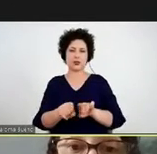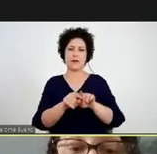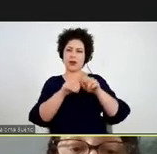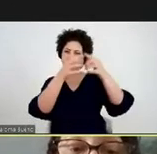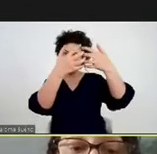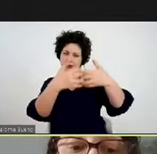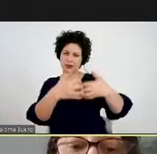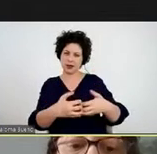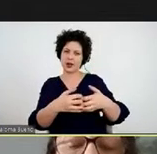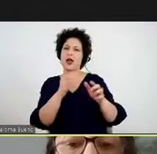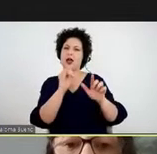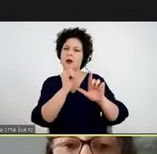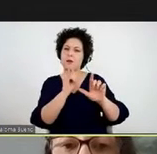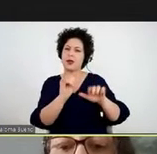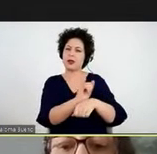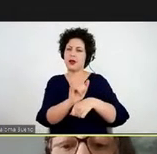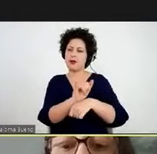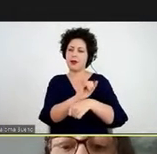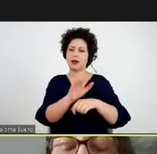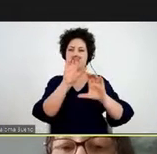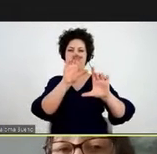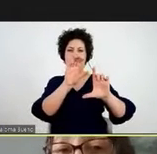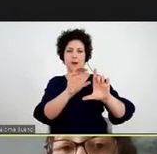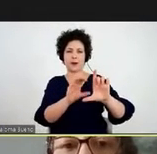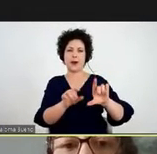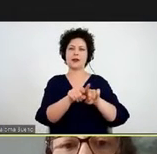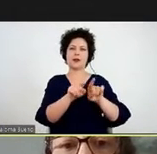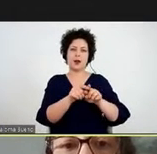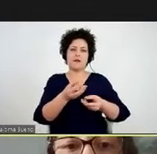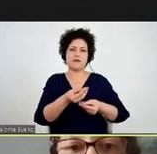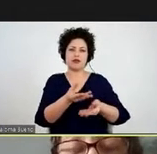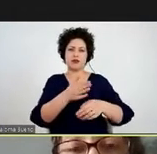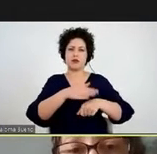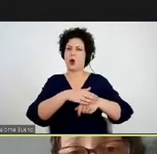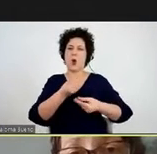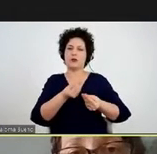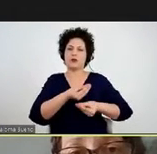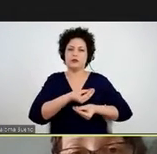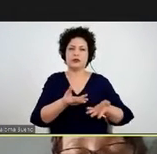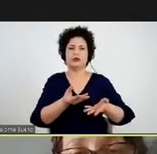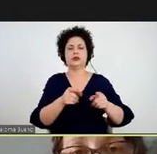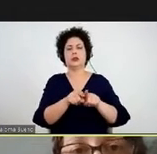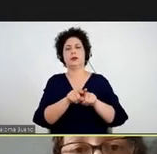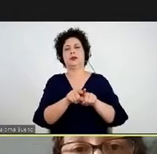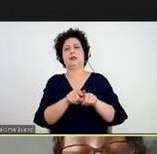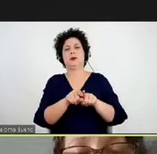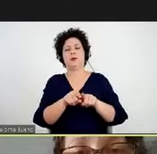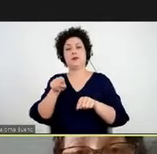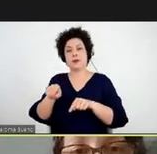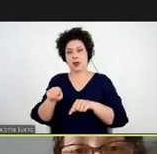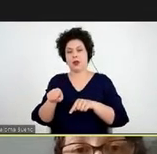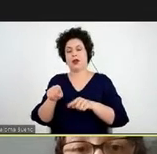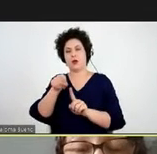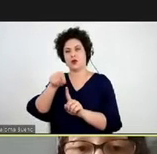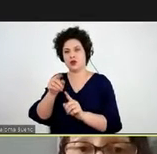mecanismos enunciativos de produção e de recepção. Então, para a semiótica discursiva, o objeto